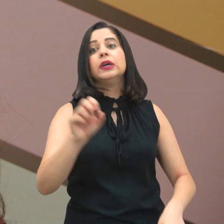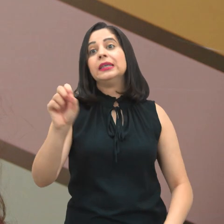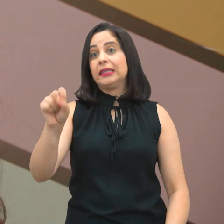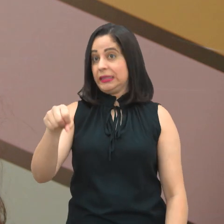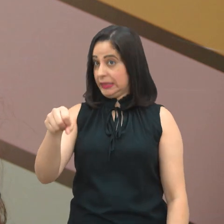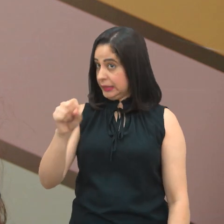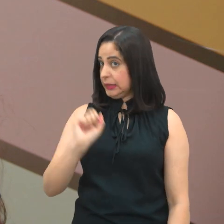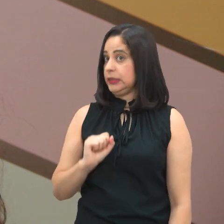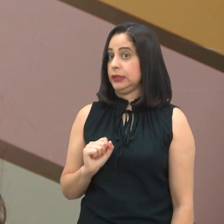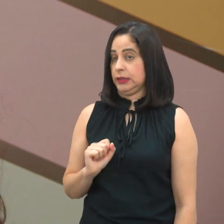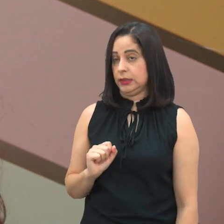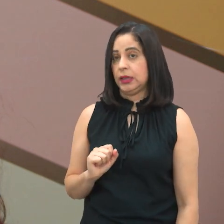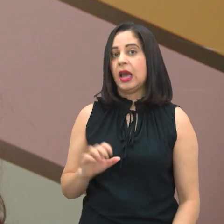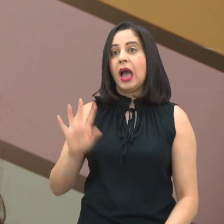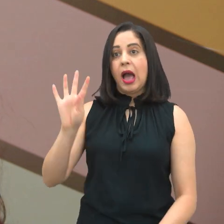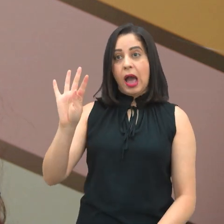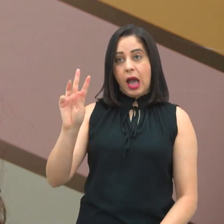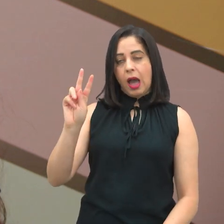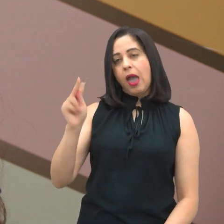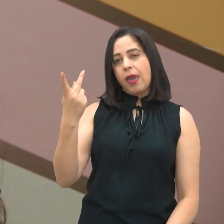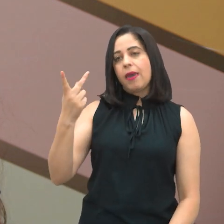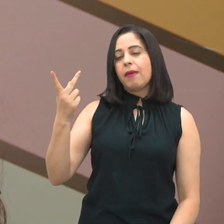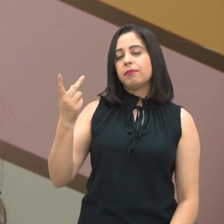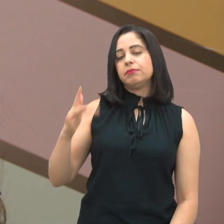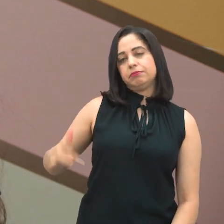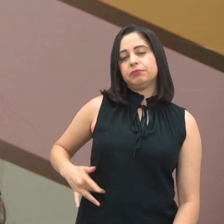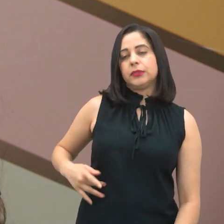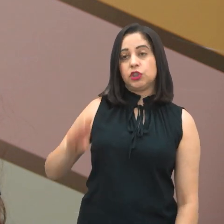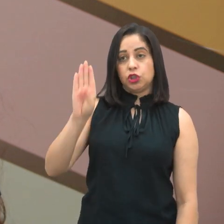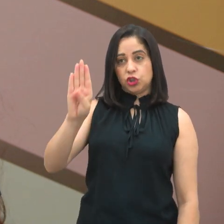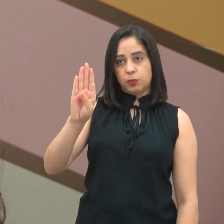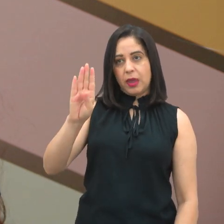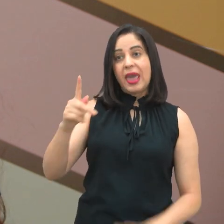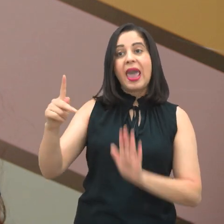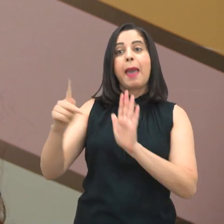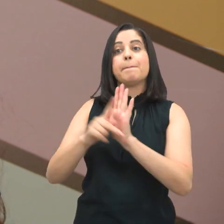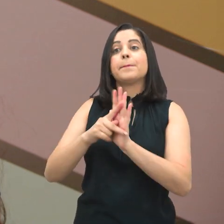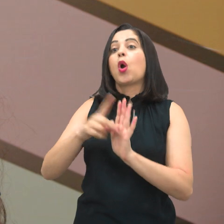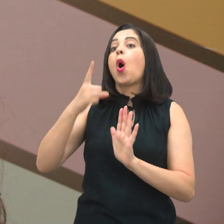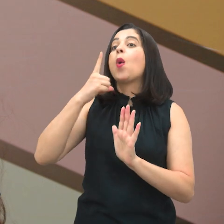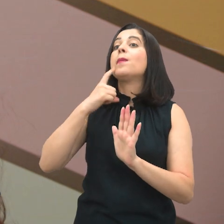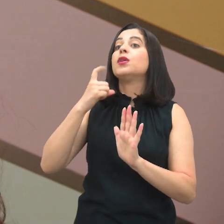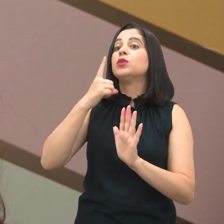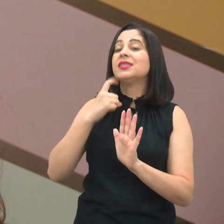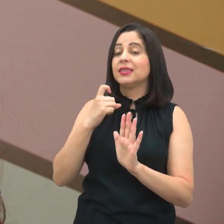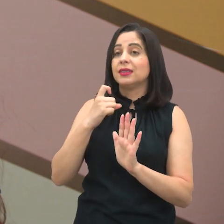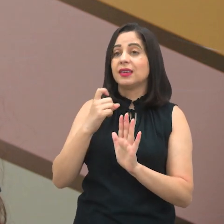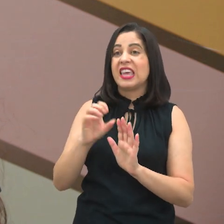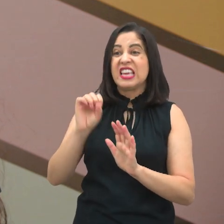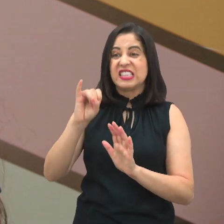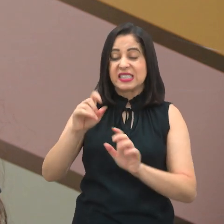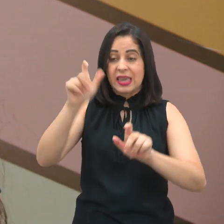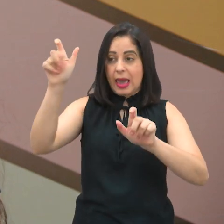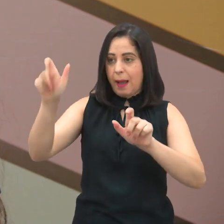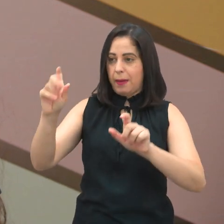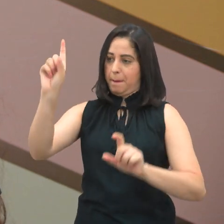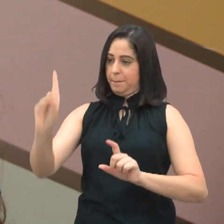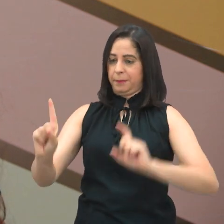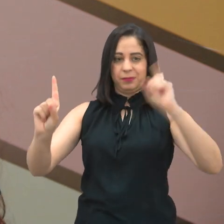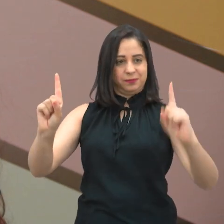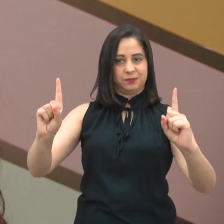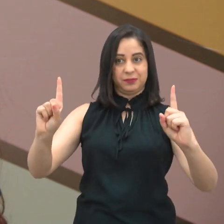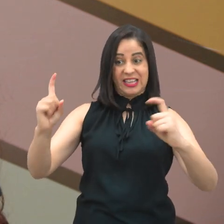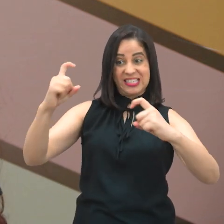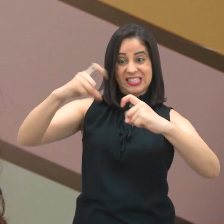ela também tem uma transmissão sexual. Ela é importantíssima porque ela causa muitos danos. Alguns